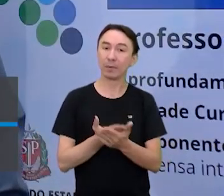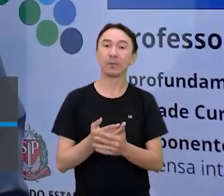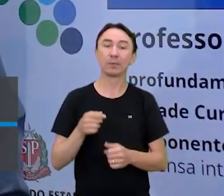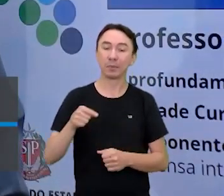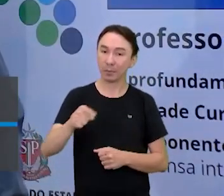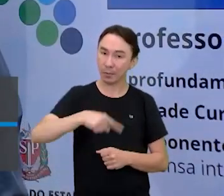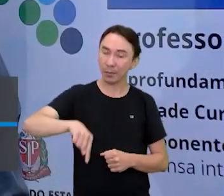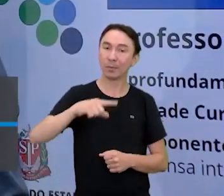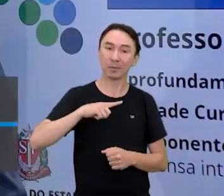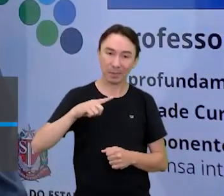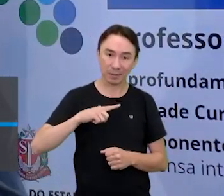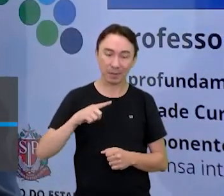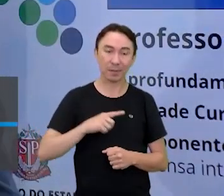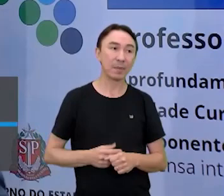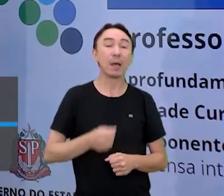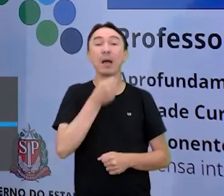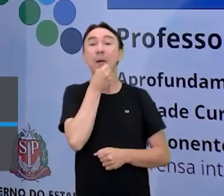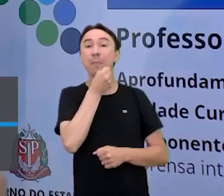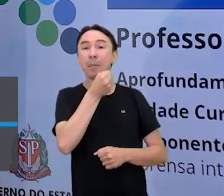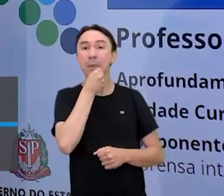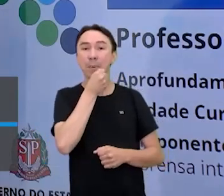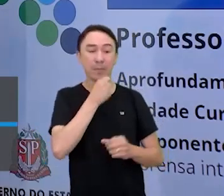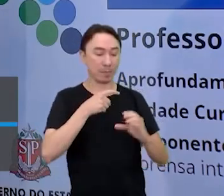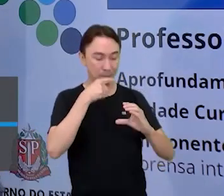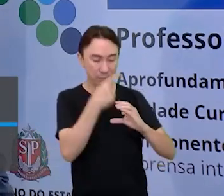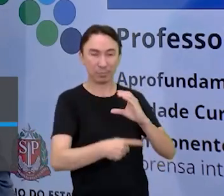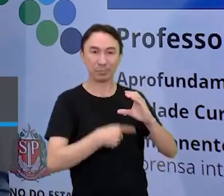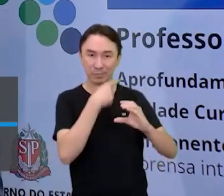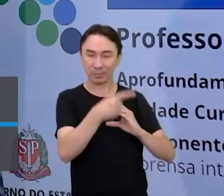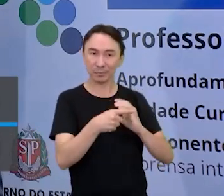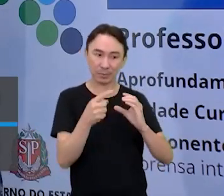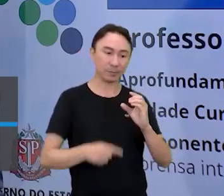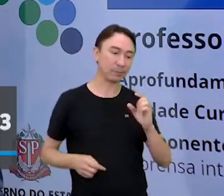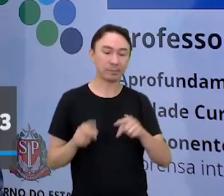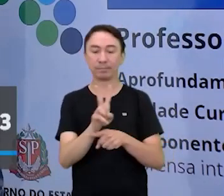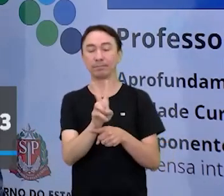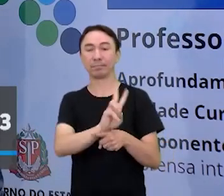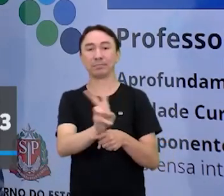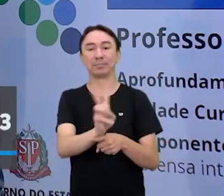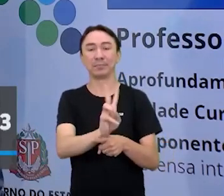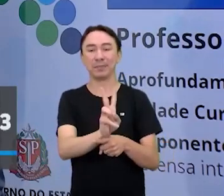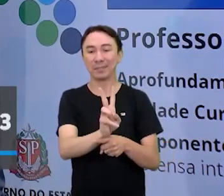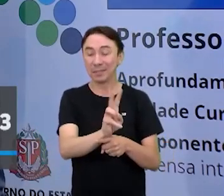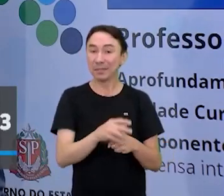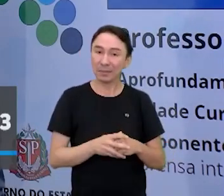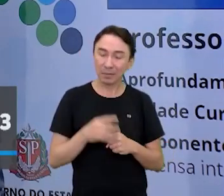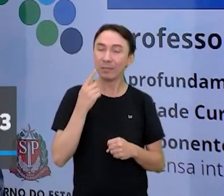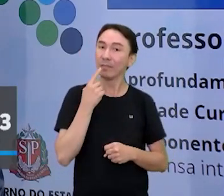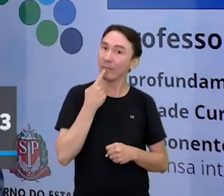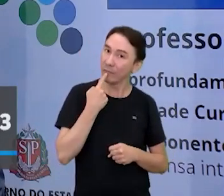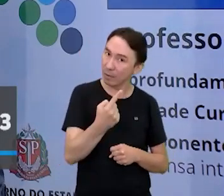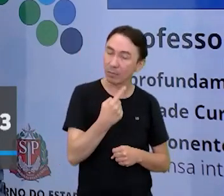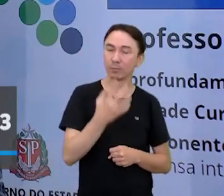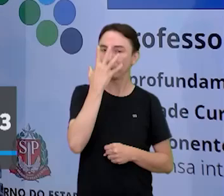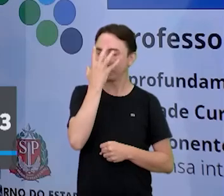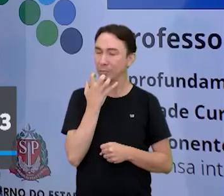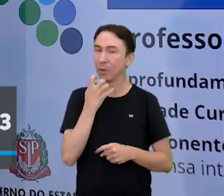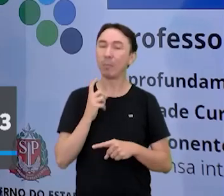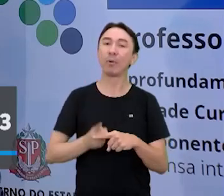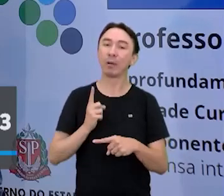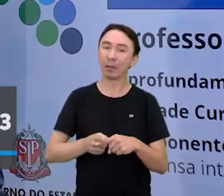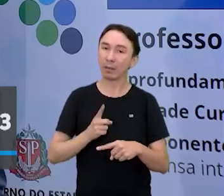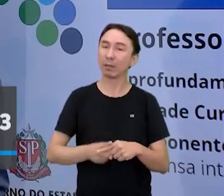da Imprensa Internacional. Eu falo sempre com essa tonalidade de seriedade, porque assim, é verdade, é muito sério o que nós estamos fazendo aqui.